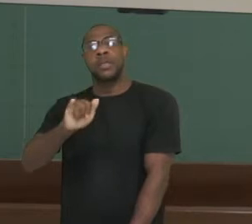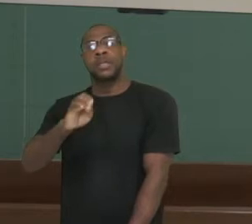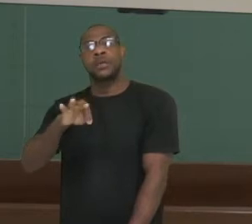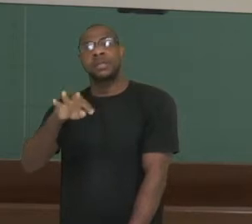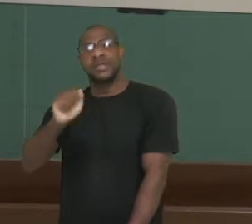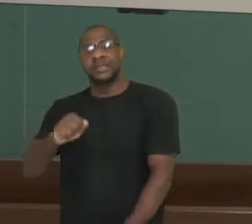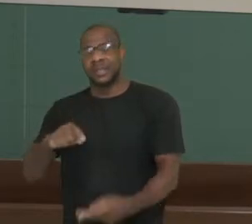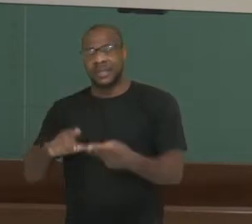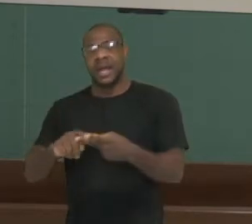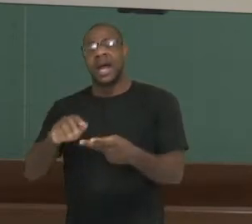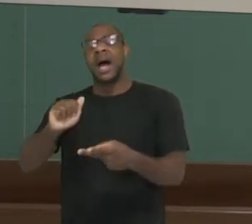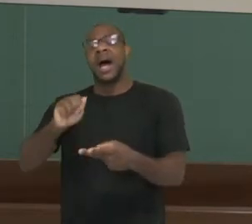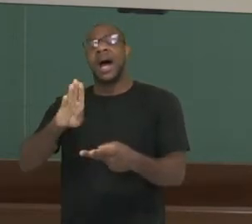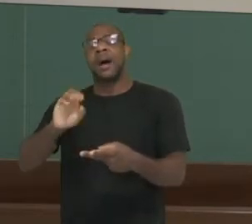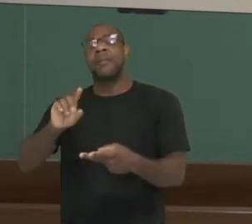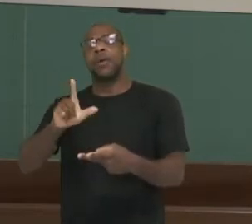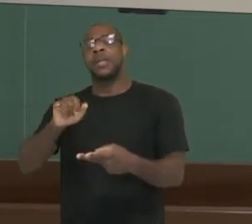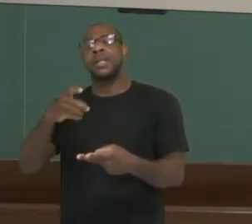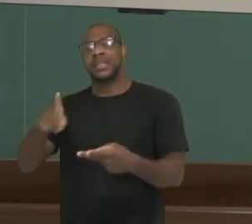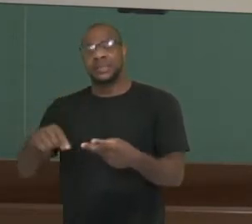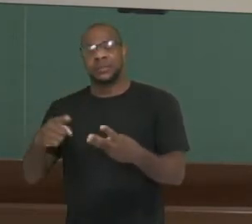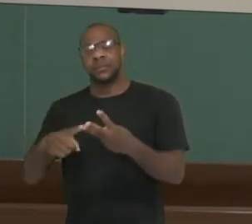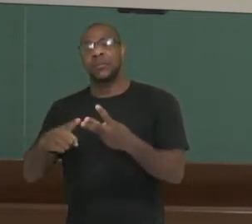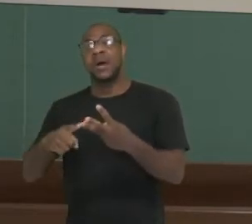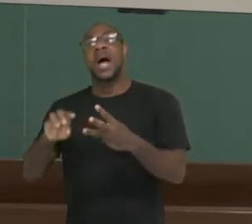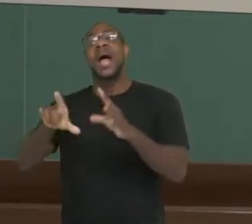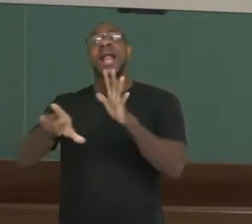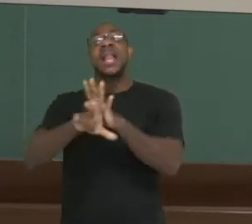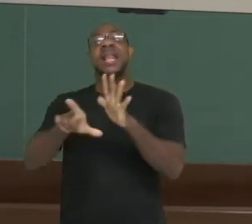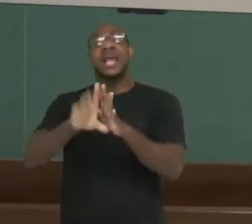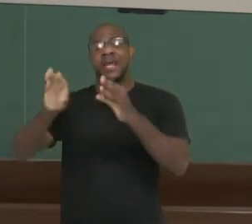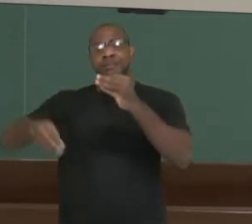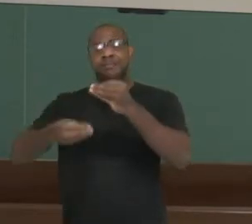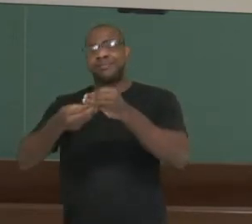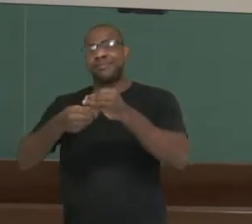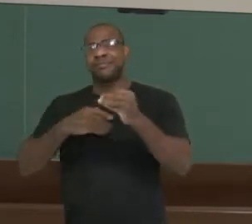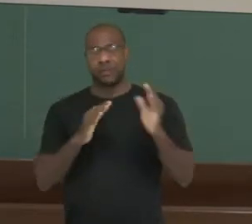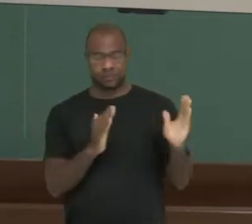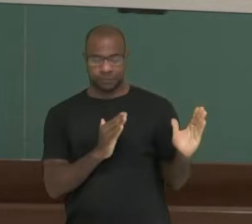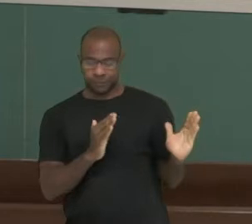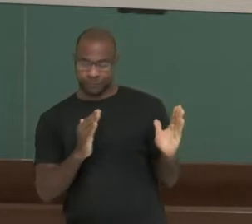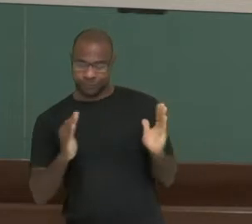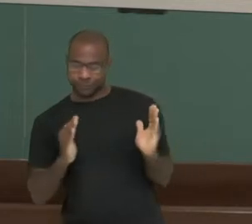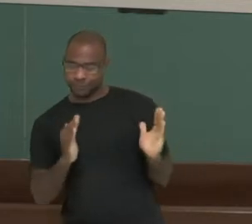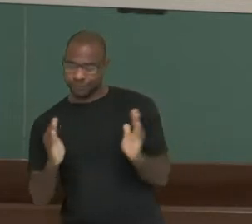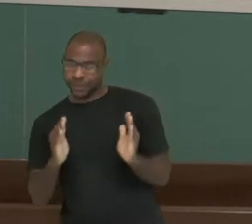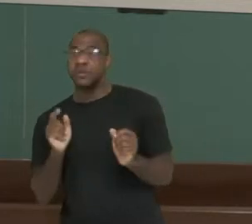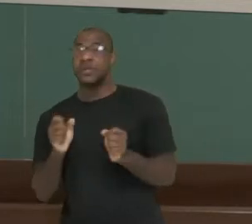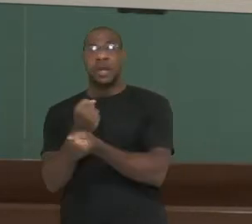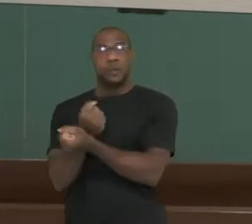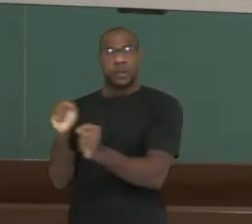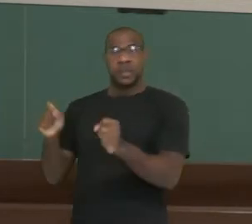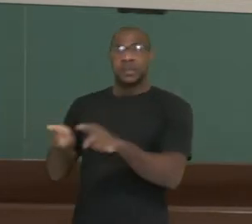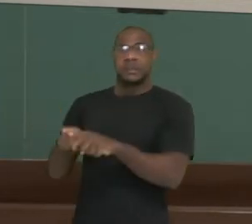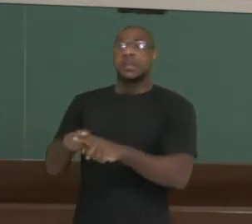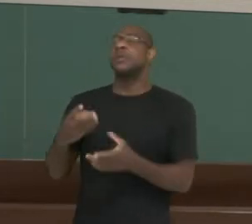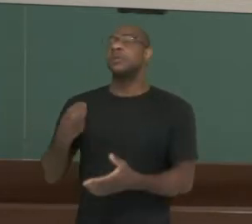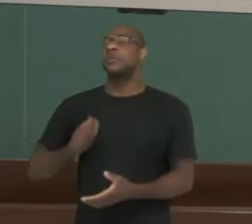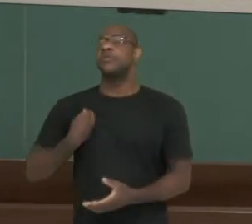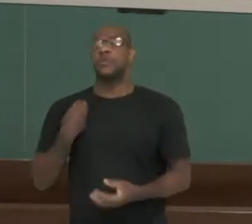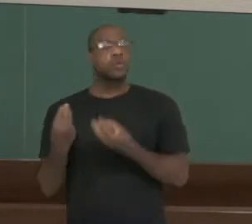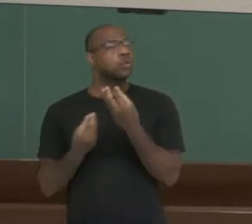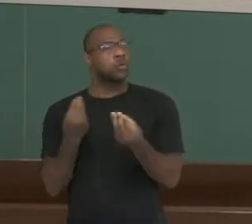que foram implementadas nesse longo processo de abolição e a realidade que se vivia. Será que